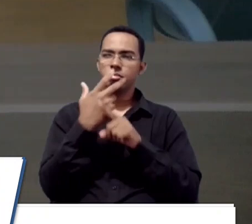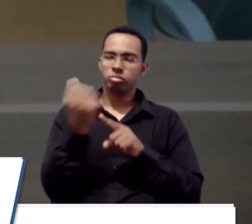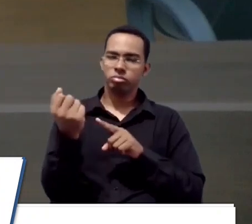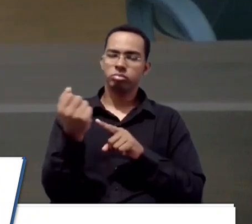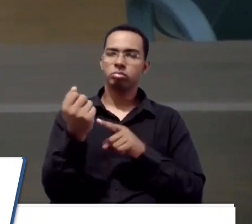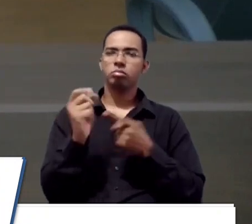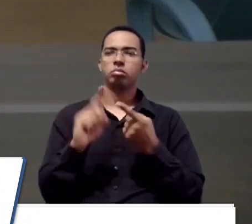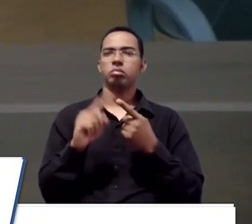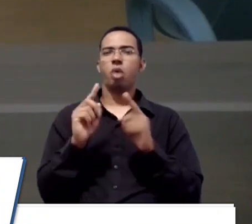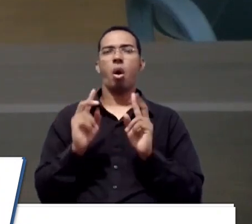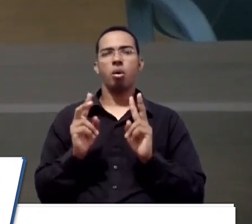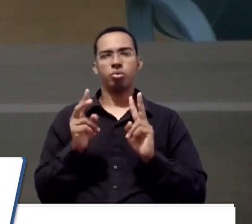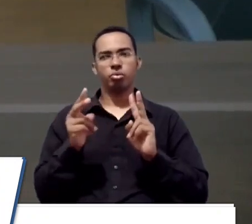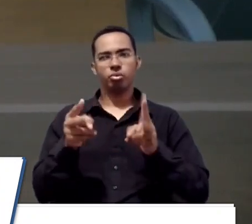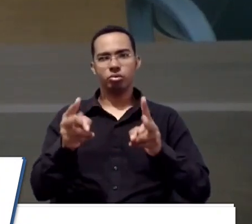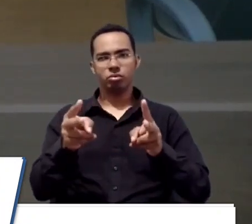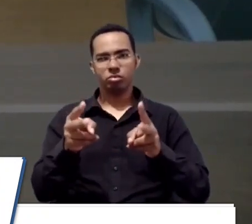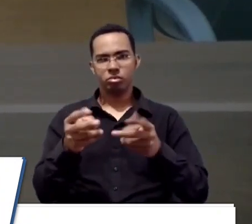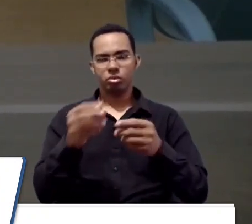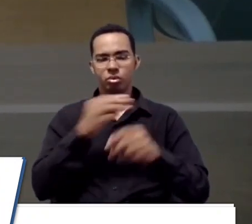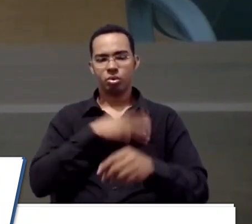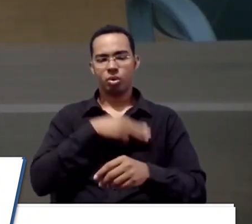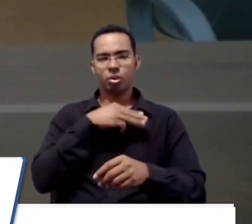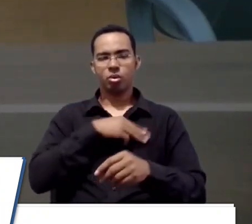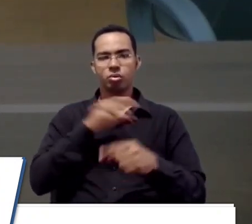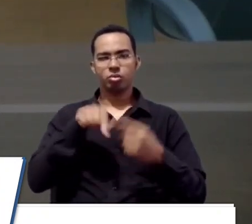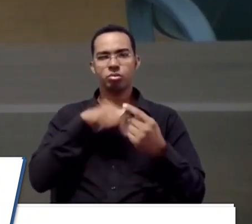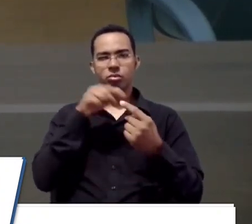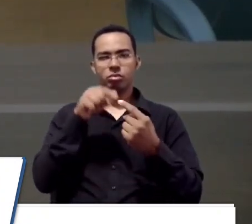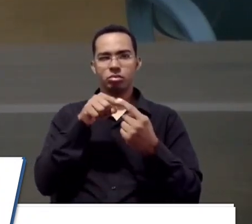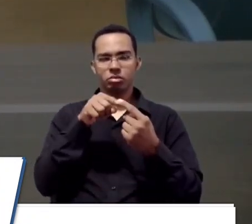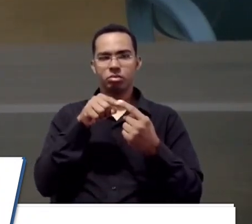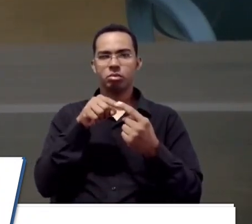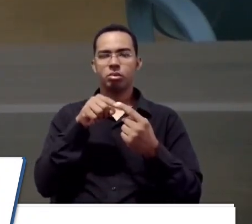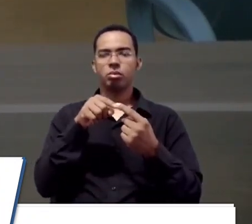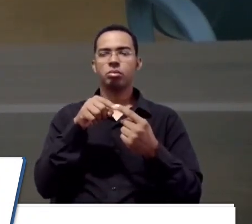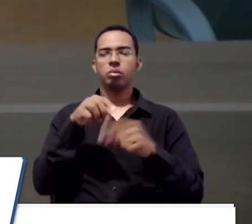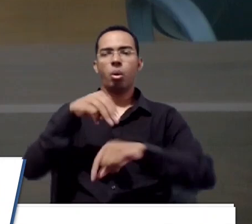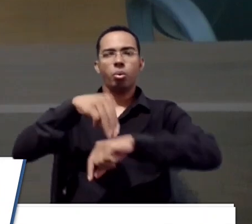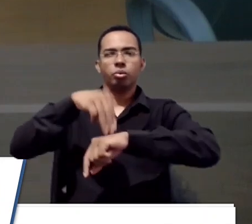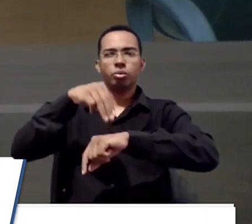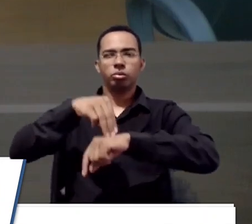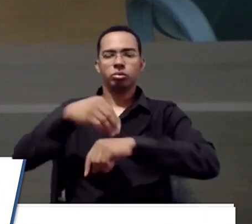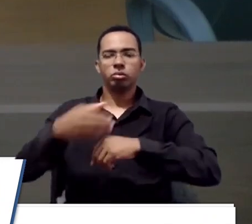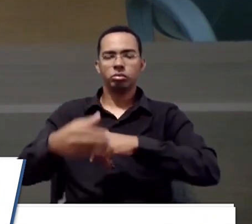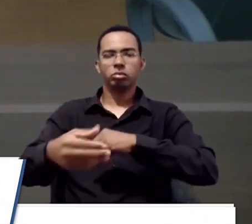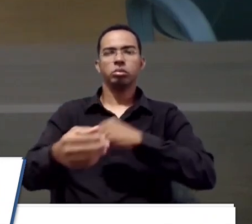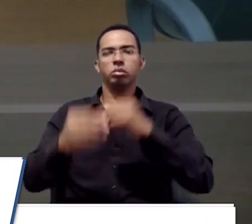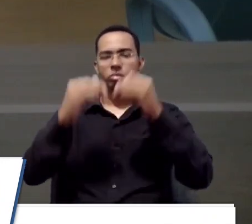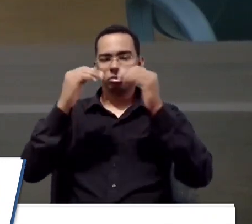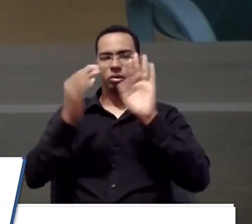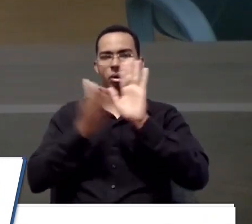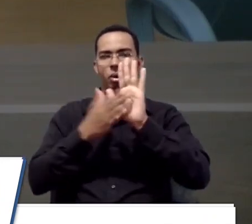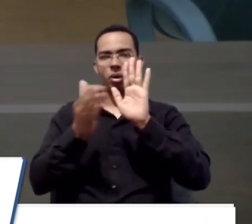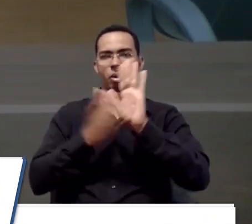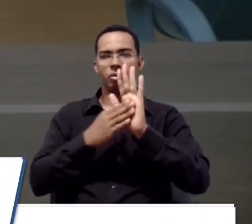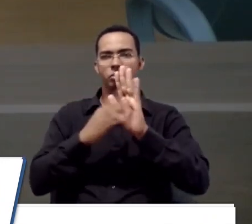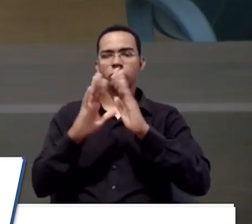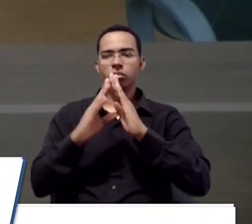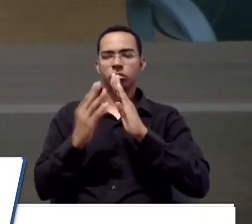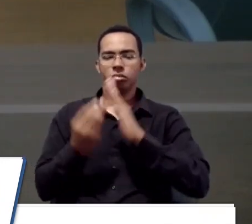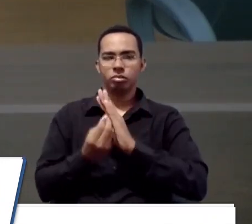deu continuidade à sua missão diante do ministério, dando total respaldo à igreja e